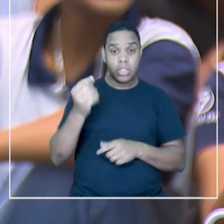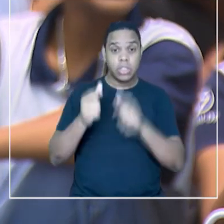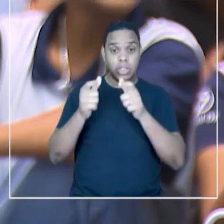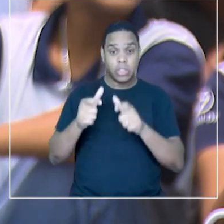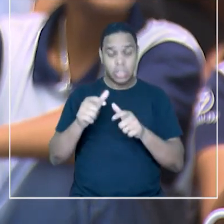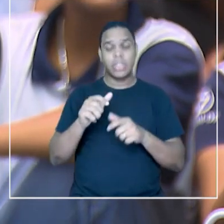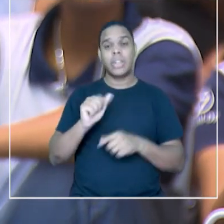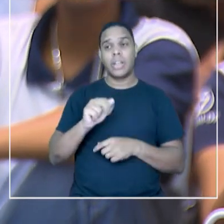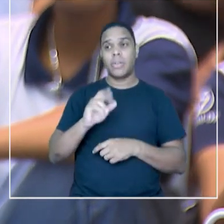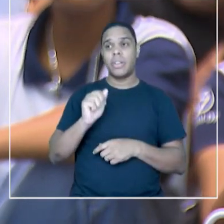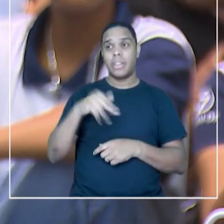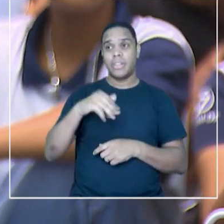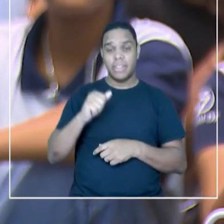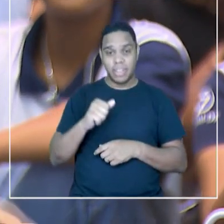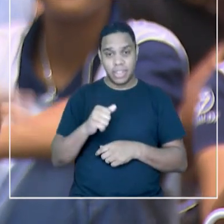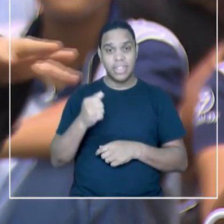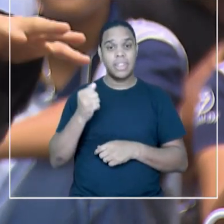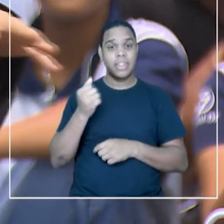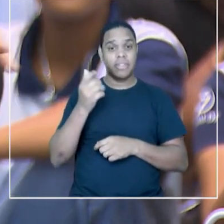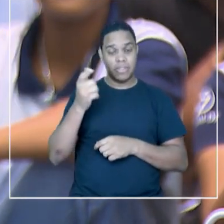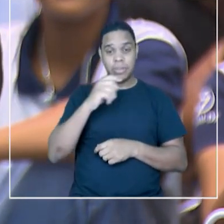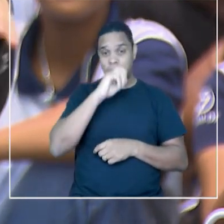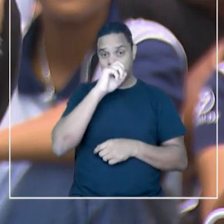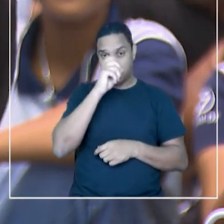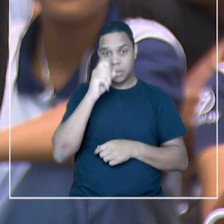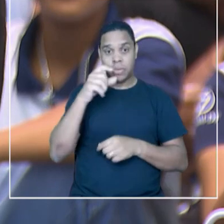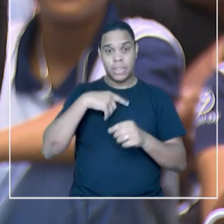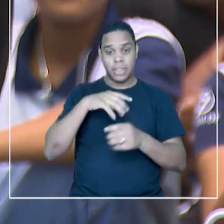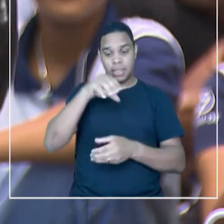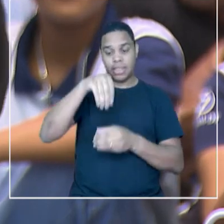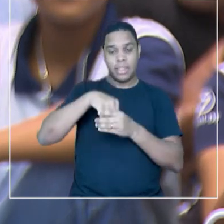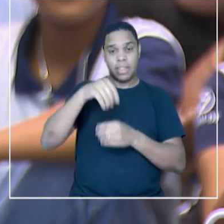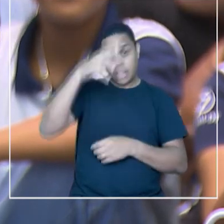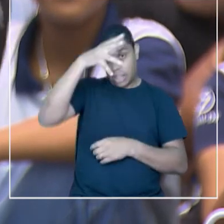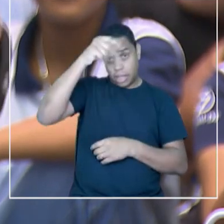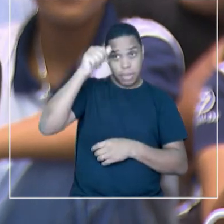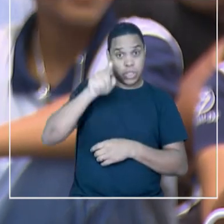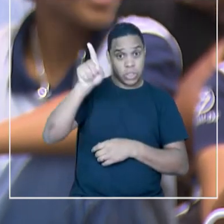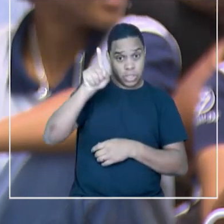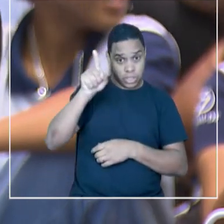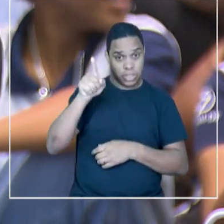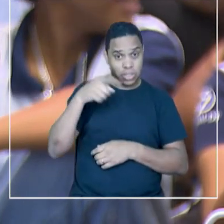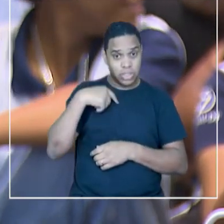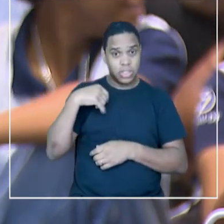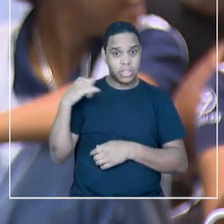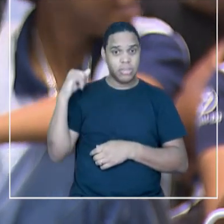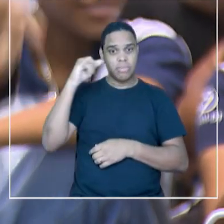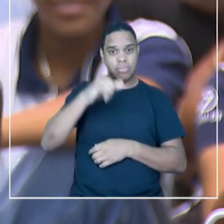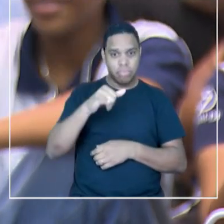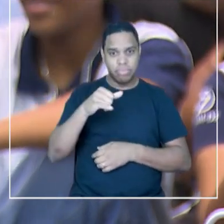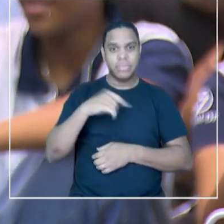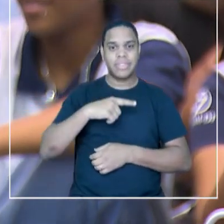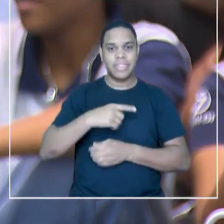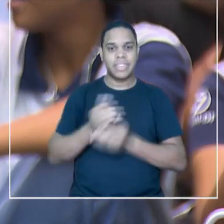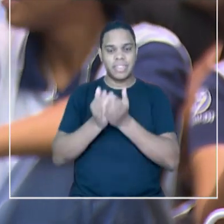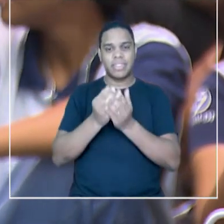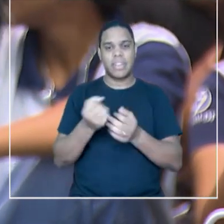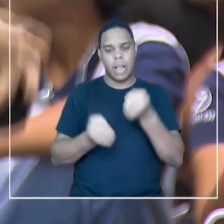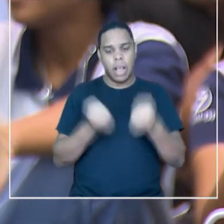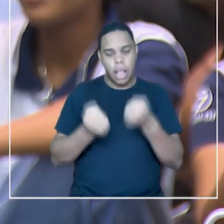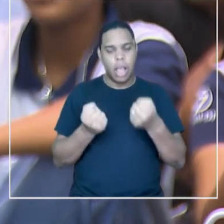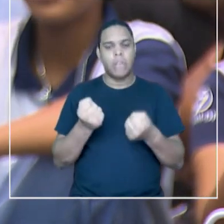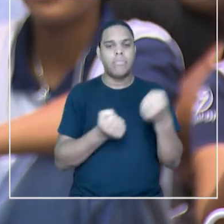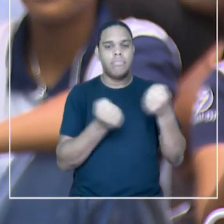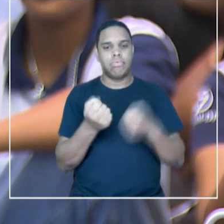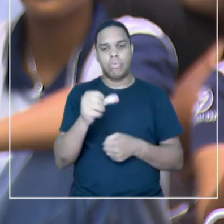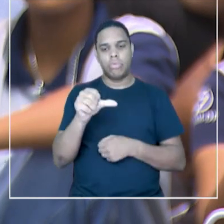Yawanawá, que ela fica bem no coração da Amazônia. Assim, foram, sei lá quantos voos, Cruzeiro do Sul, 13 horas de carro, 9